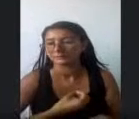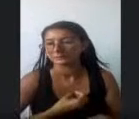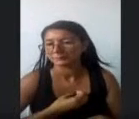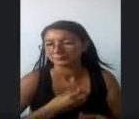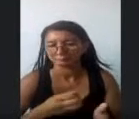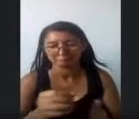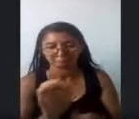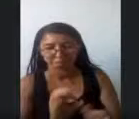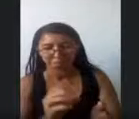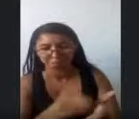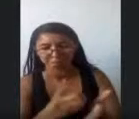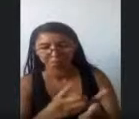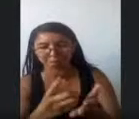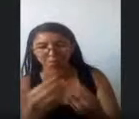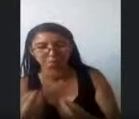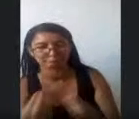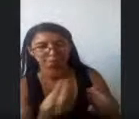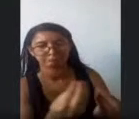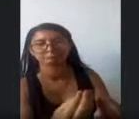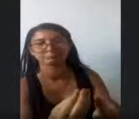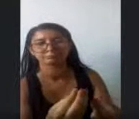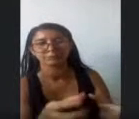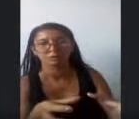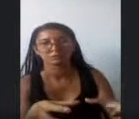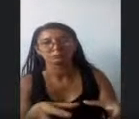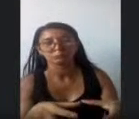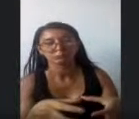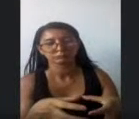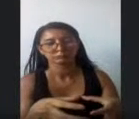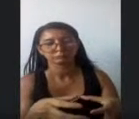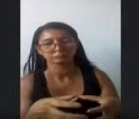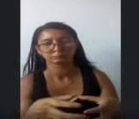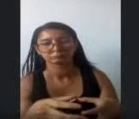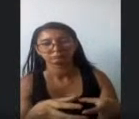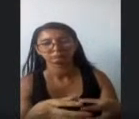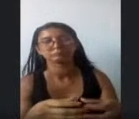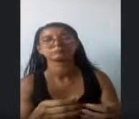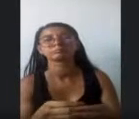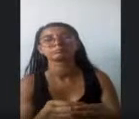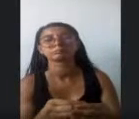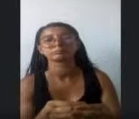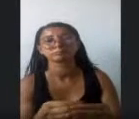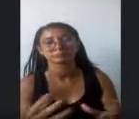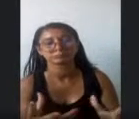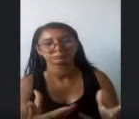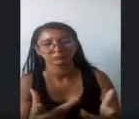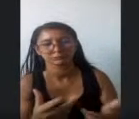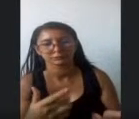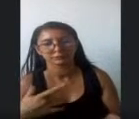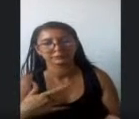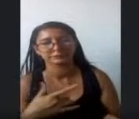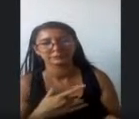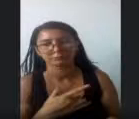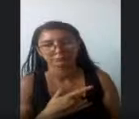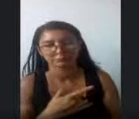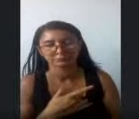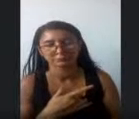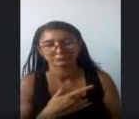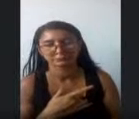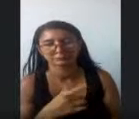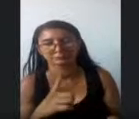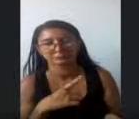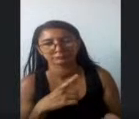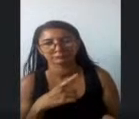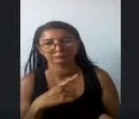serviço de referência e também eram acompanhados pelos profissionais da estratégia de saúde da família. Nós tivemos